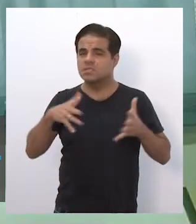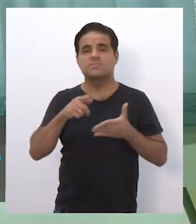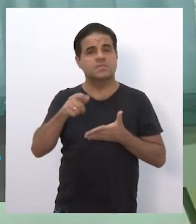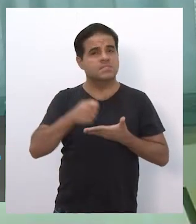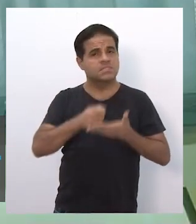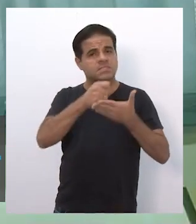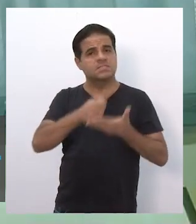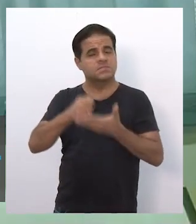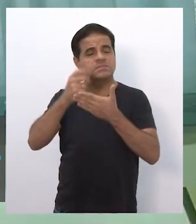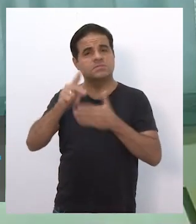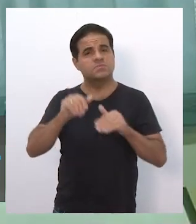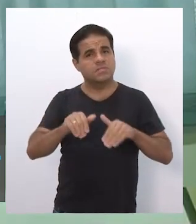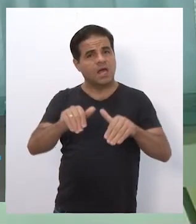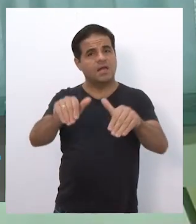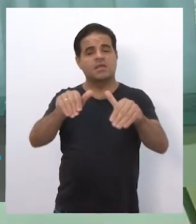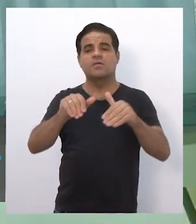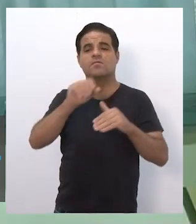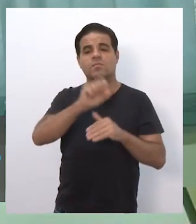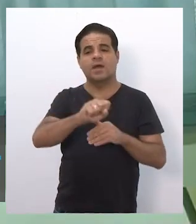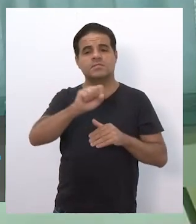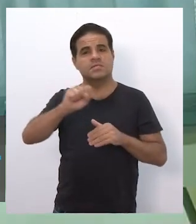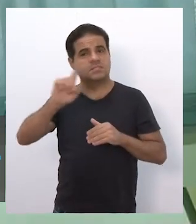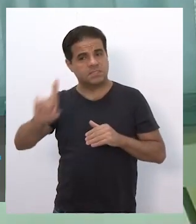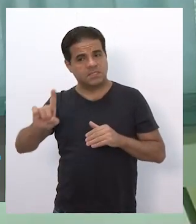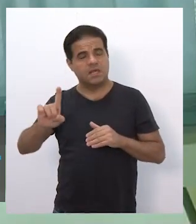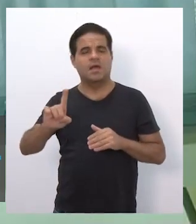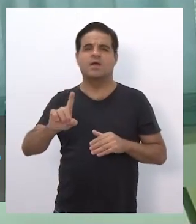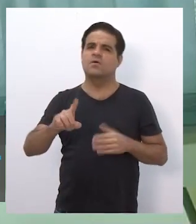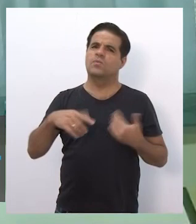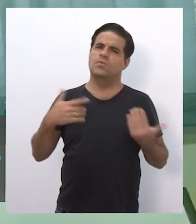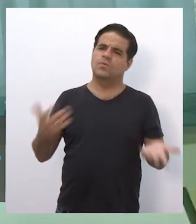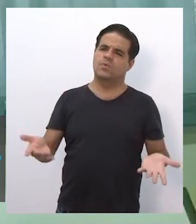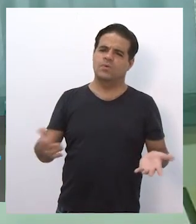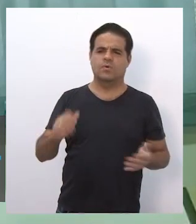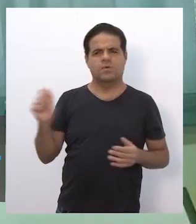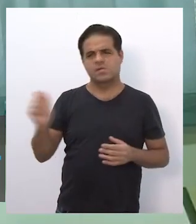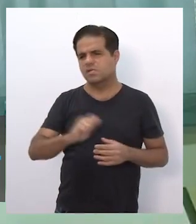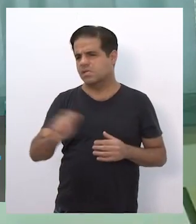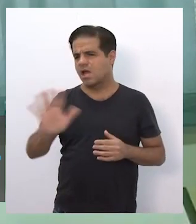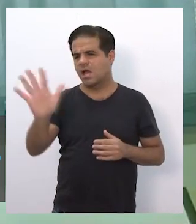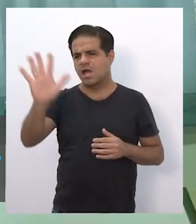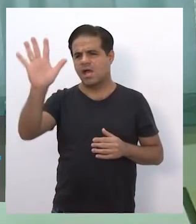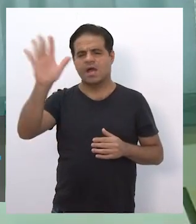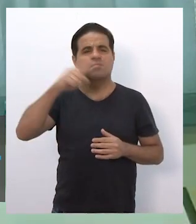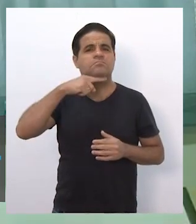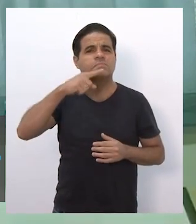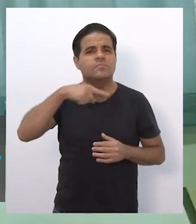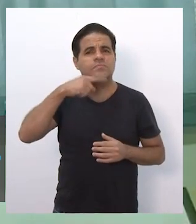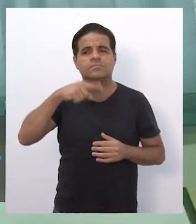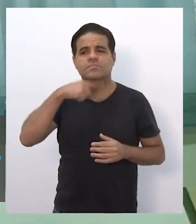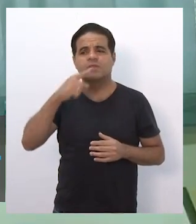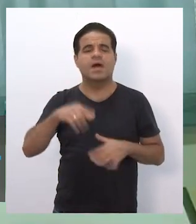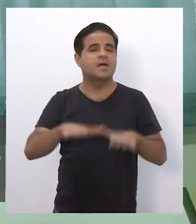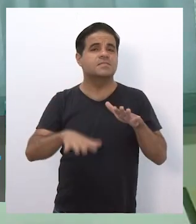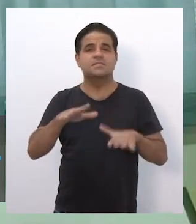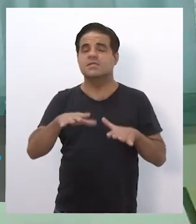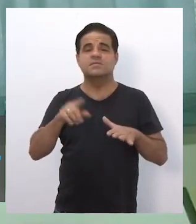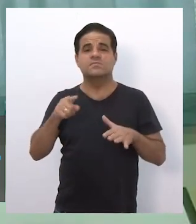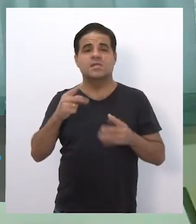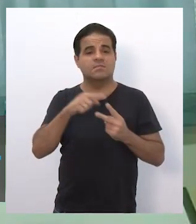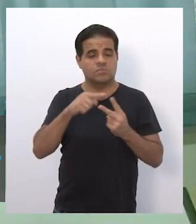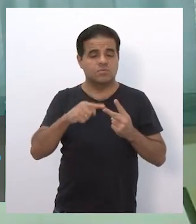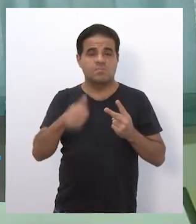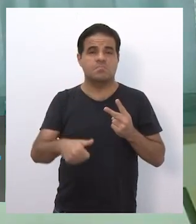arquivos. Em compensação, um SSD de 1 tera é muito caro hoje. Então, não dá. Então, às vezes, compensa você ter